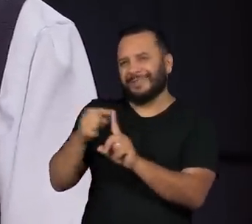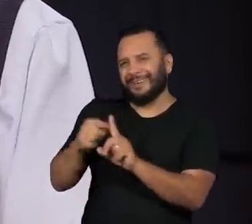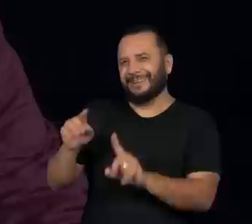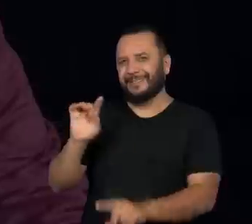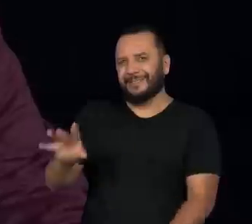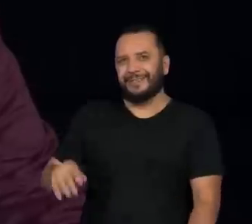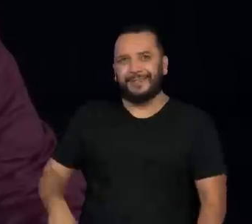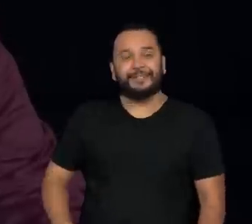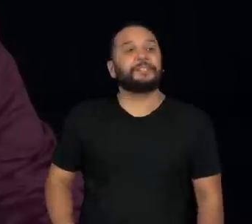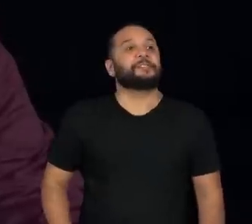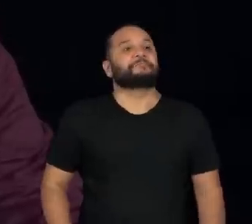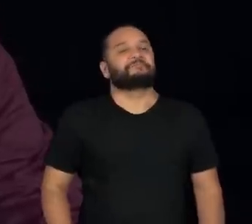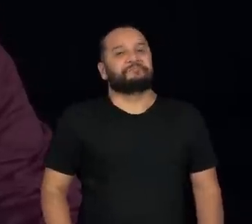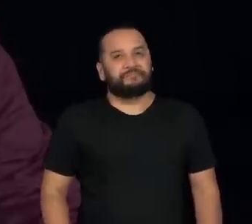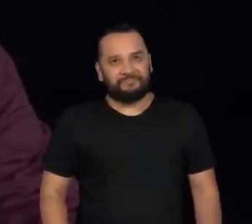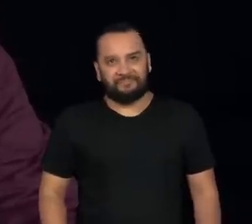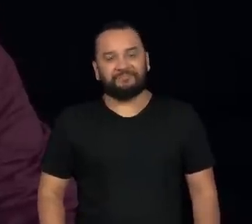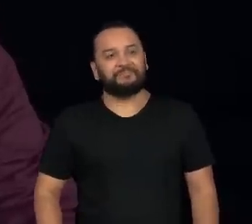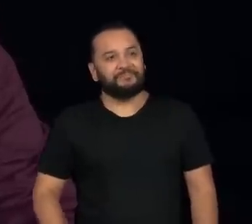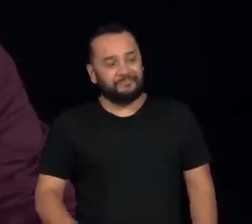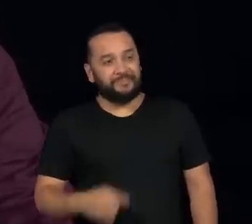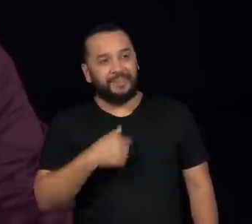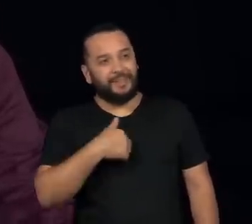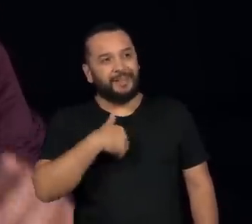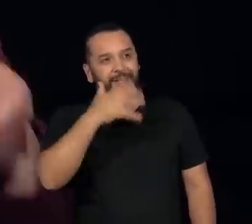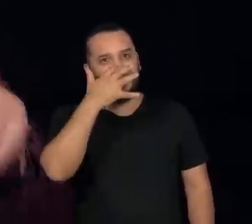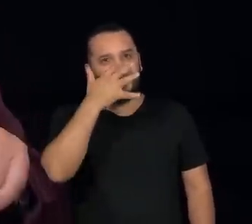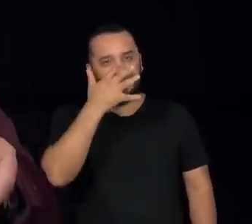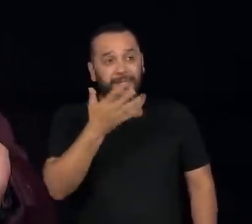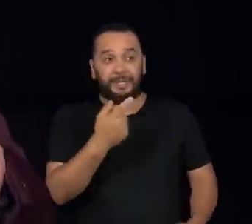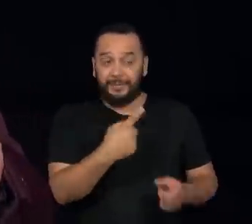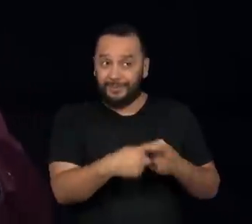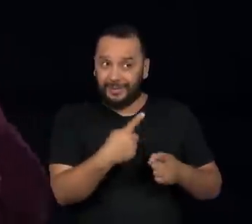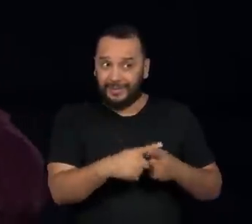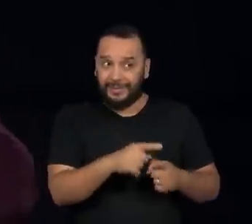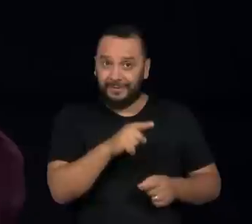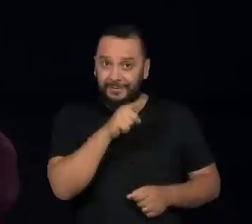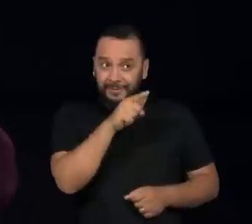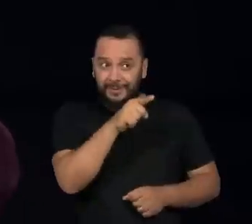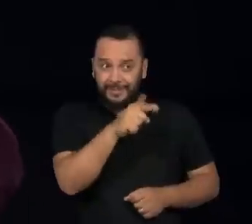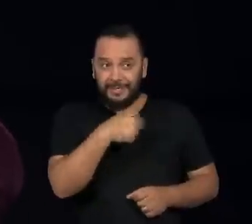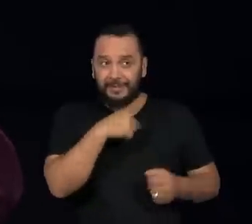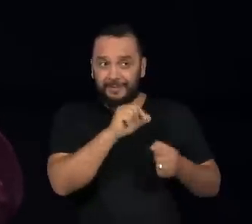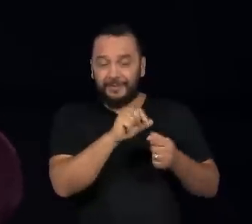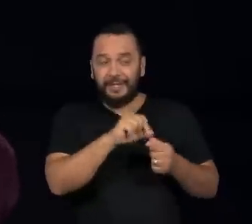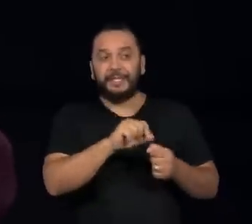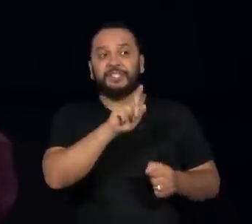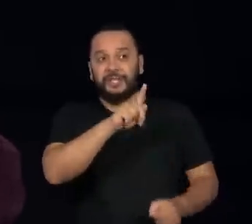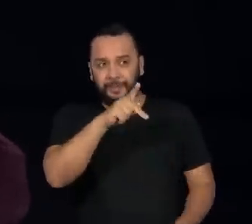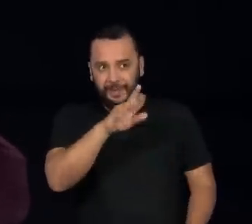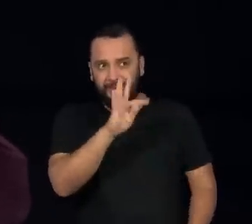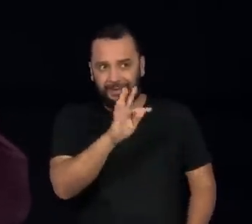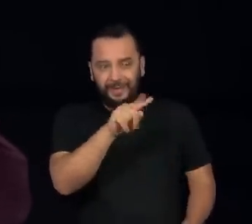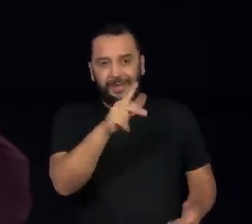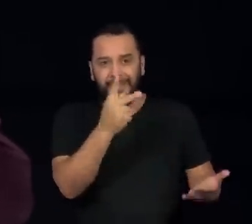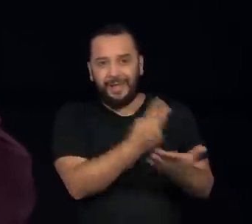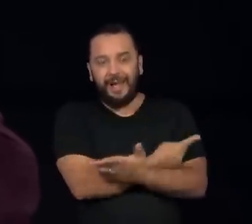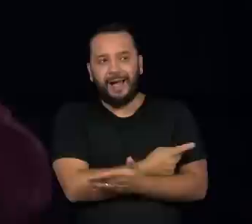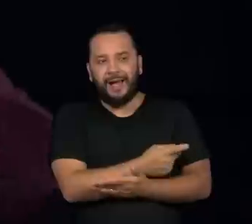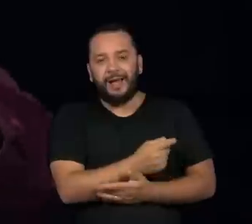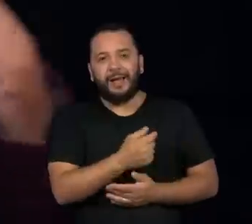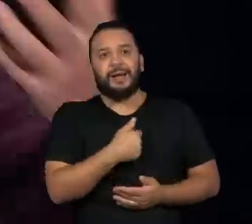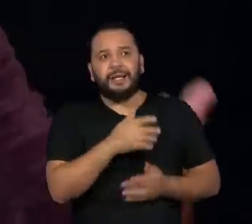isso é outra coisa que me admira muito porque quando você fez ele errar sobre macbess